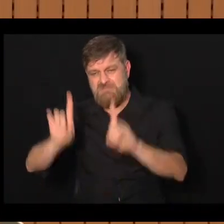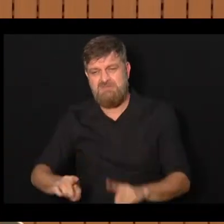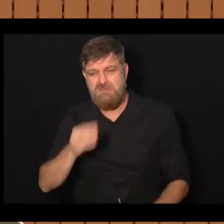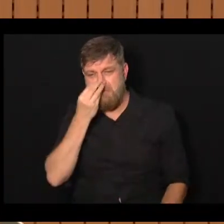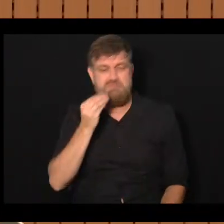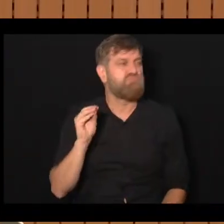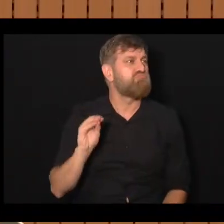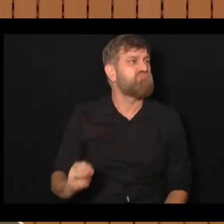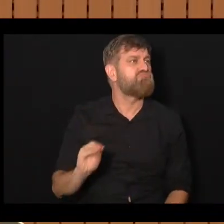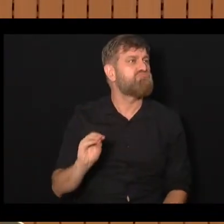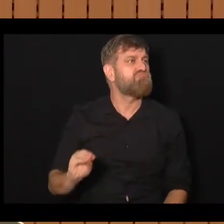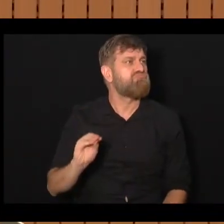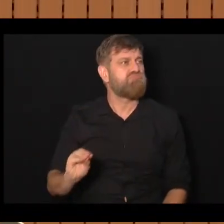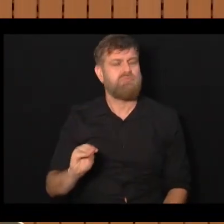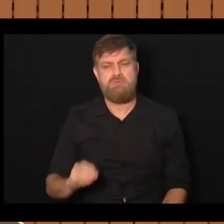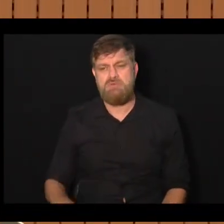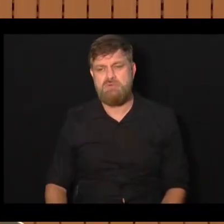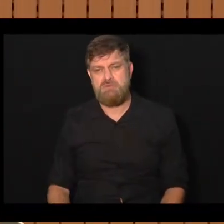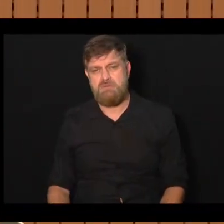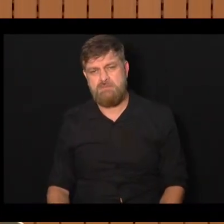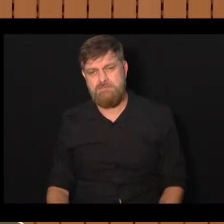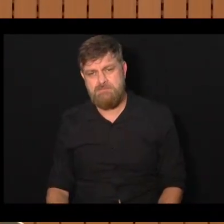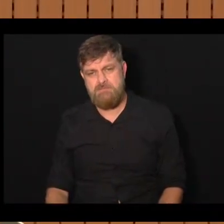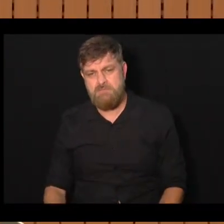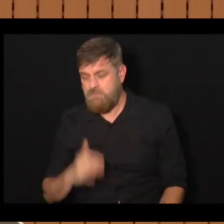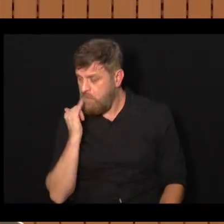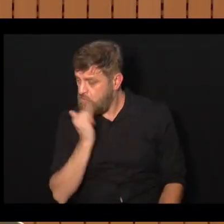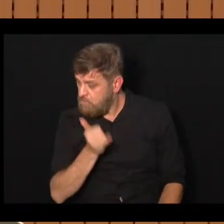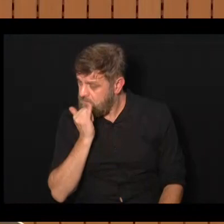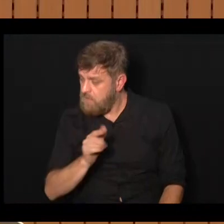dificuldades que nós temos aqui na cidade de Campinas. Estou